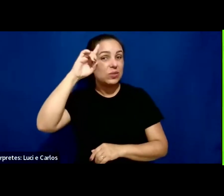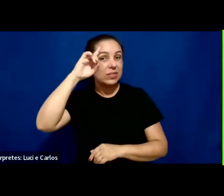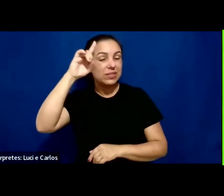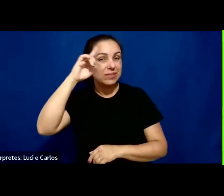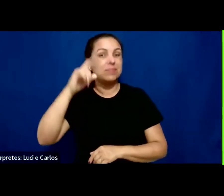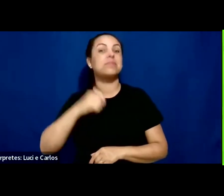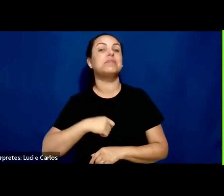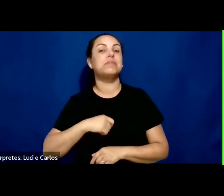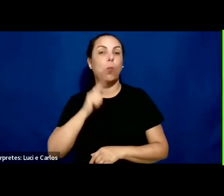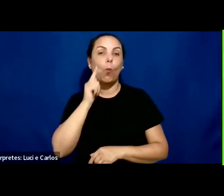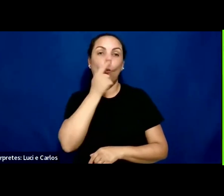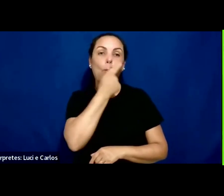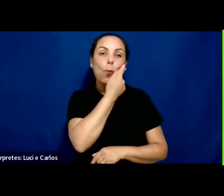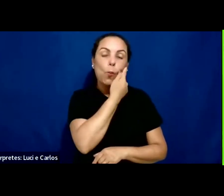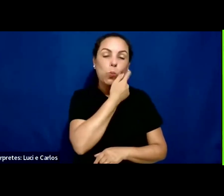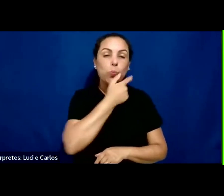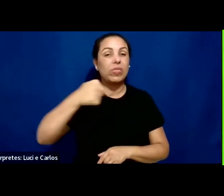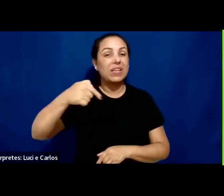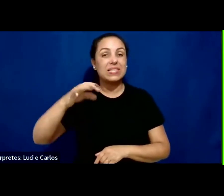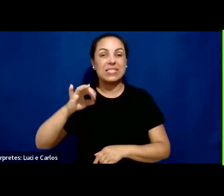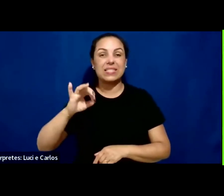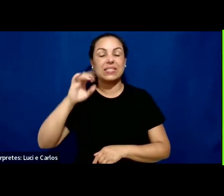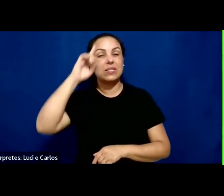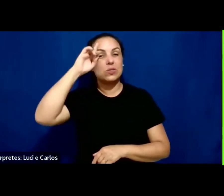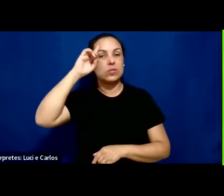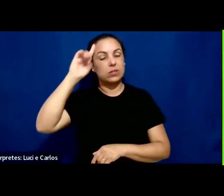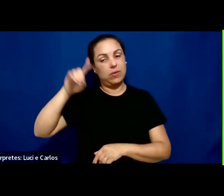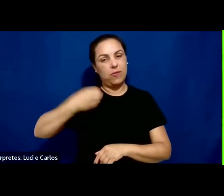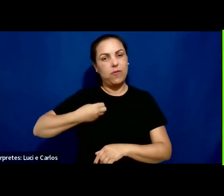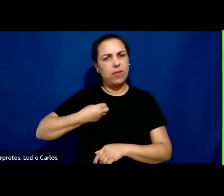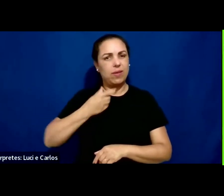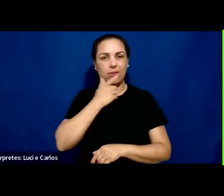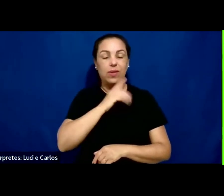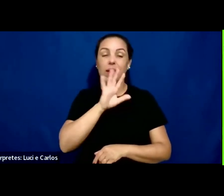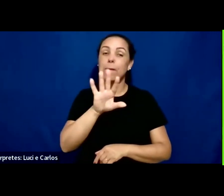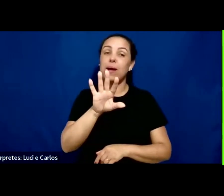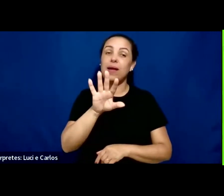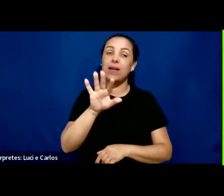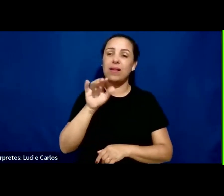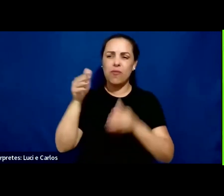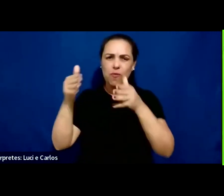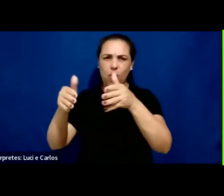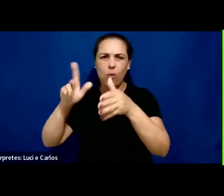mais focado no alimento do que